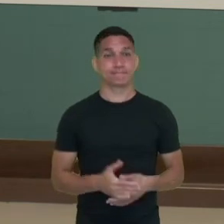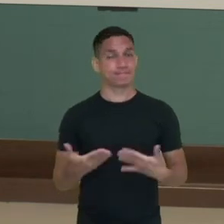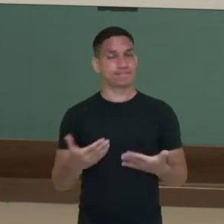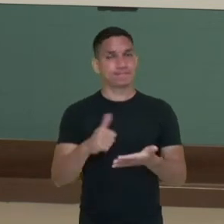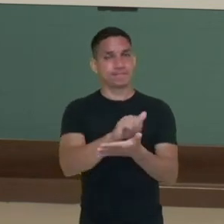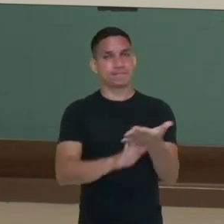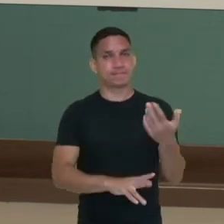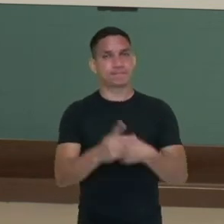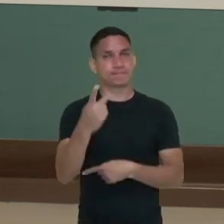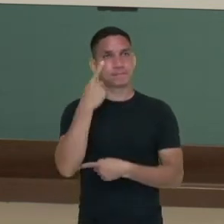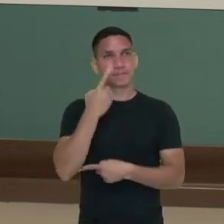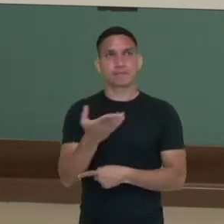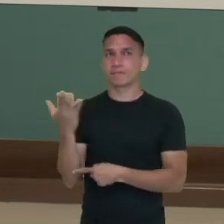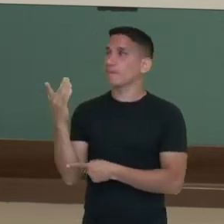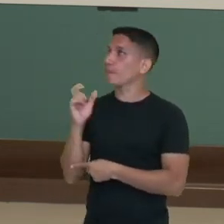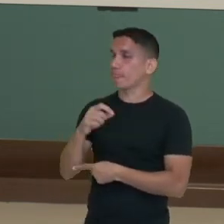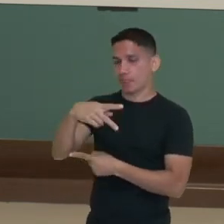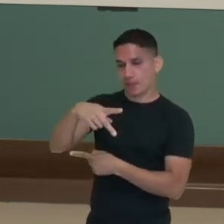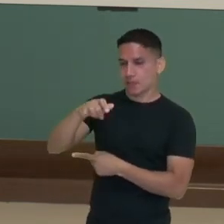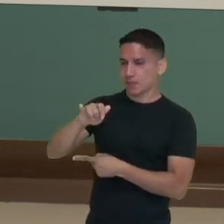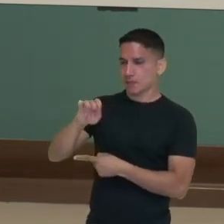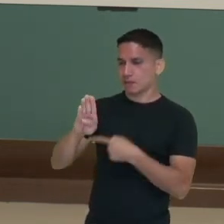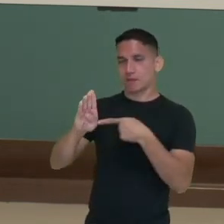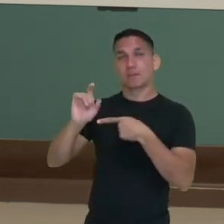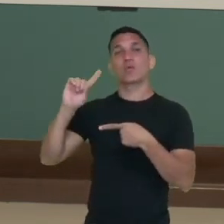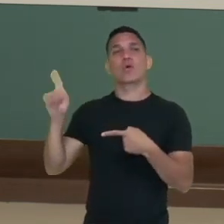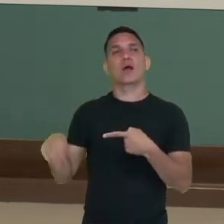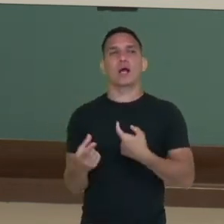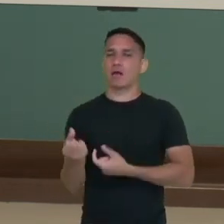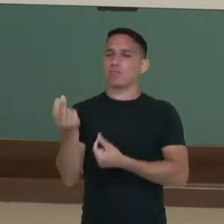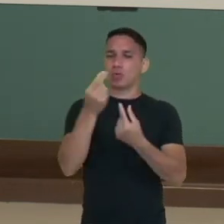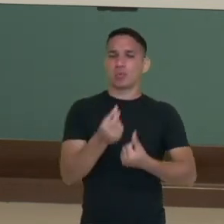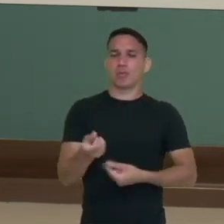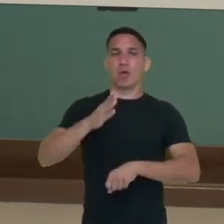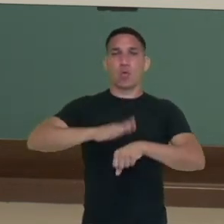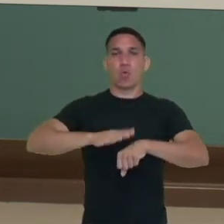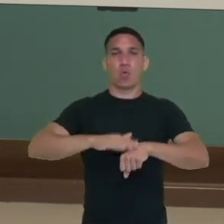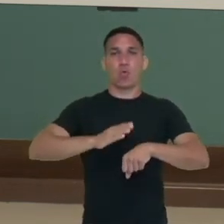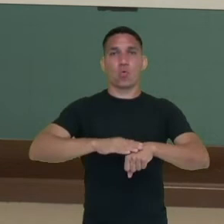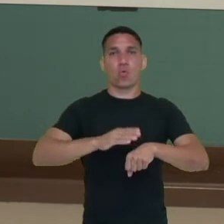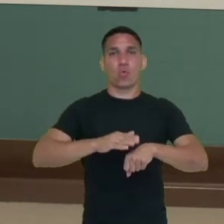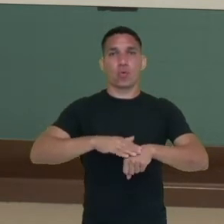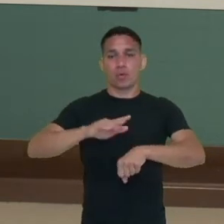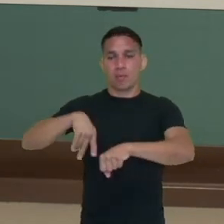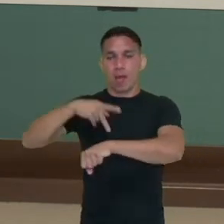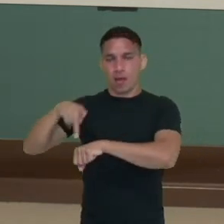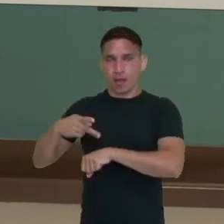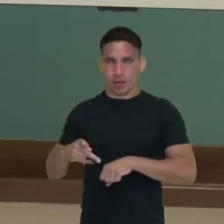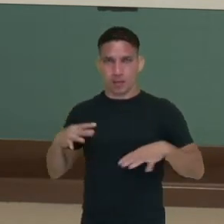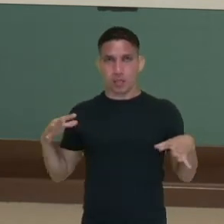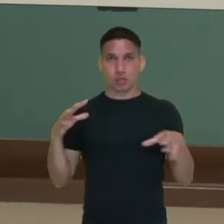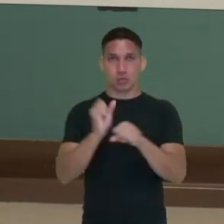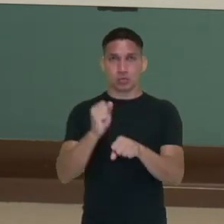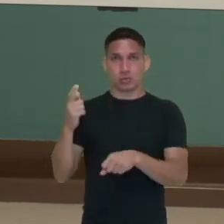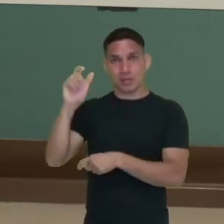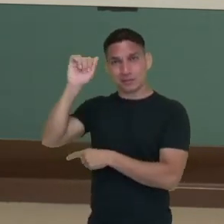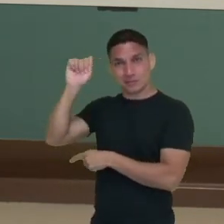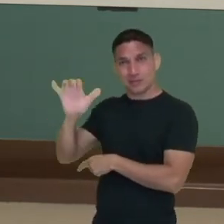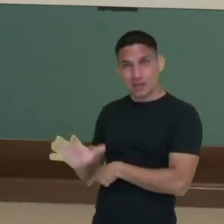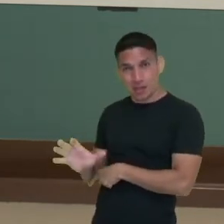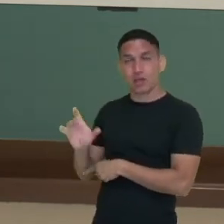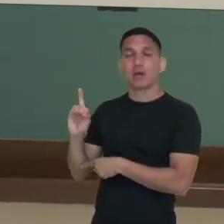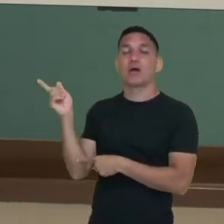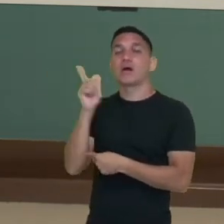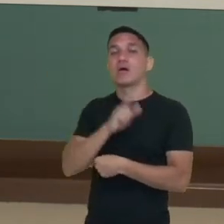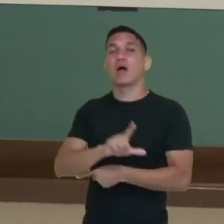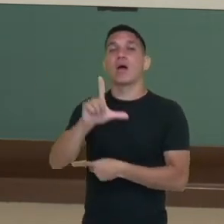bem. Aí o PIB, né, vem aqui nessa atividade aqui, ó, o PIB, Produto Interno Bruto, total, né, da África é menos de 1% de todo o